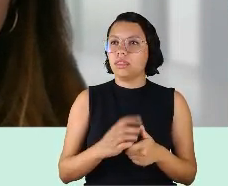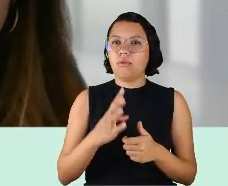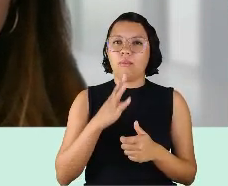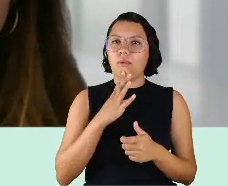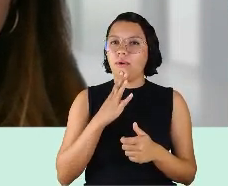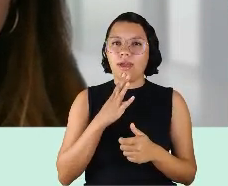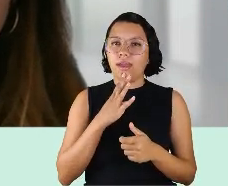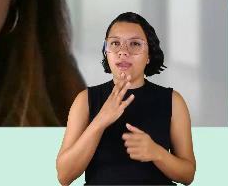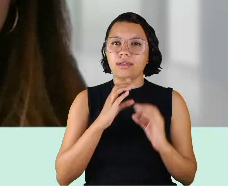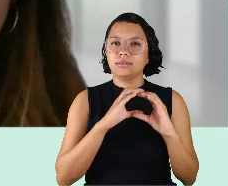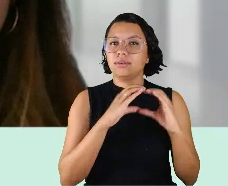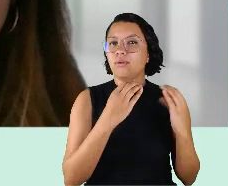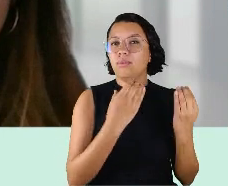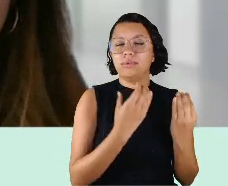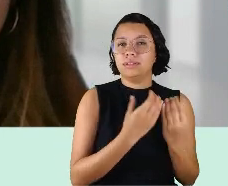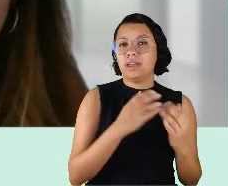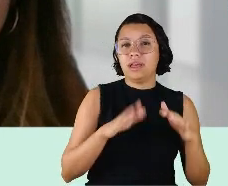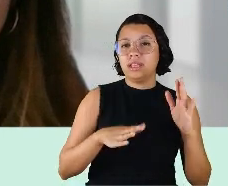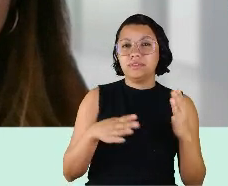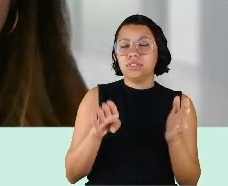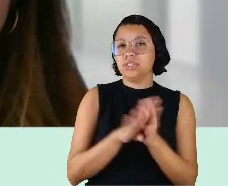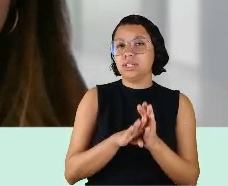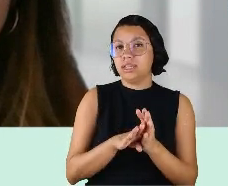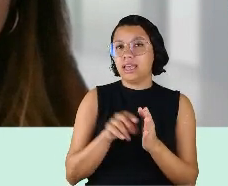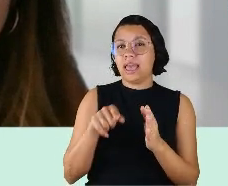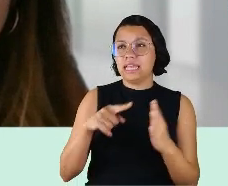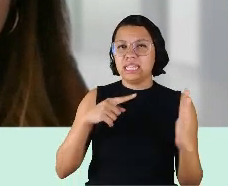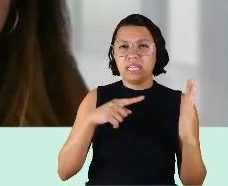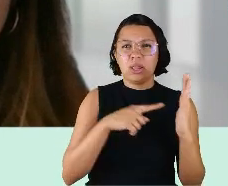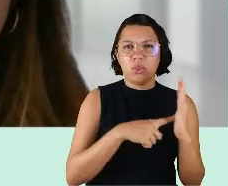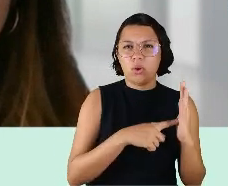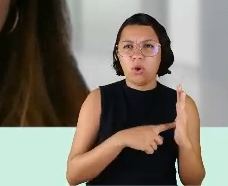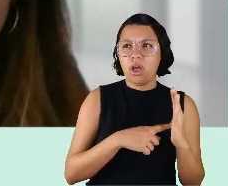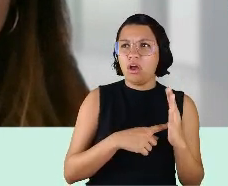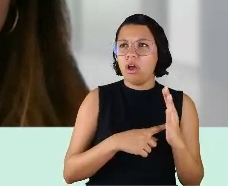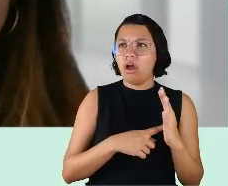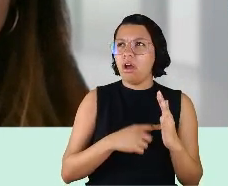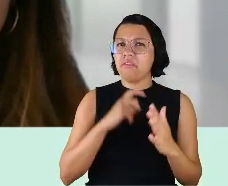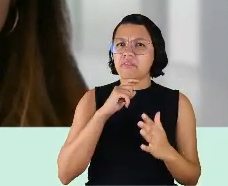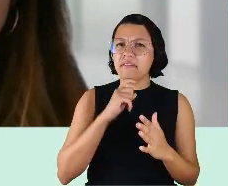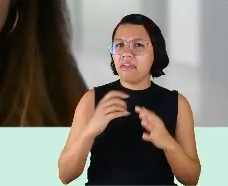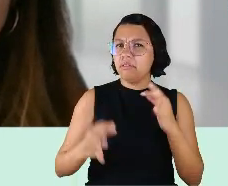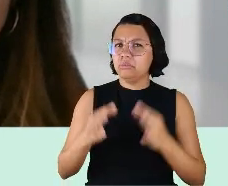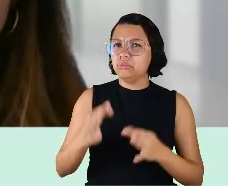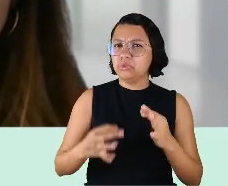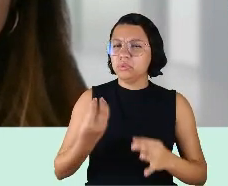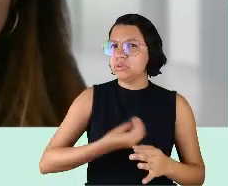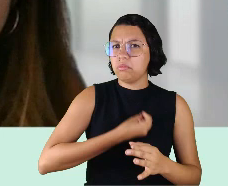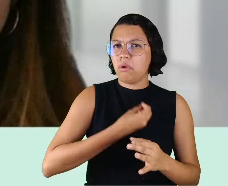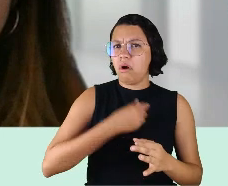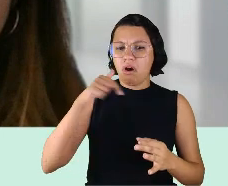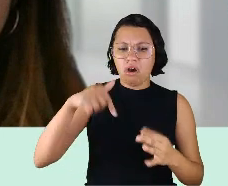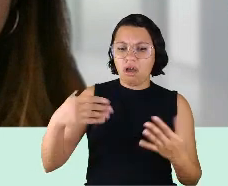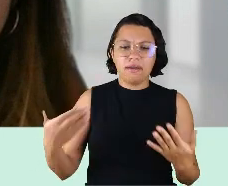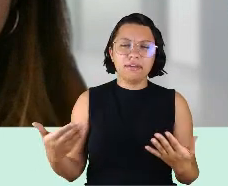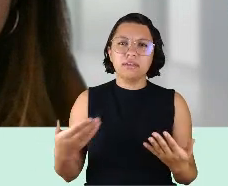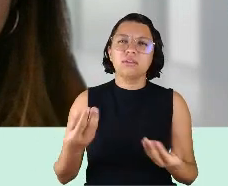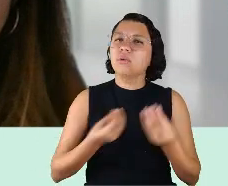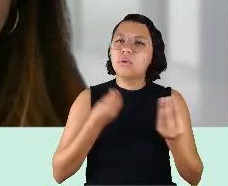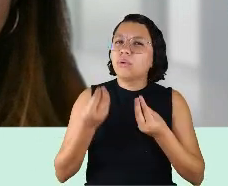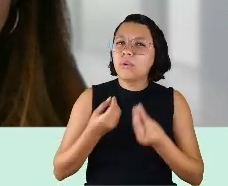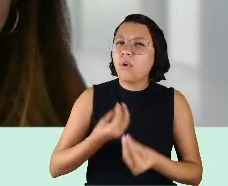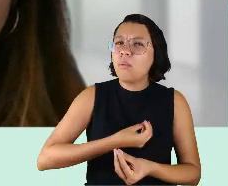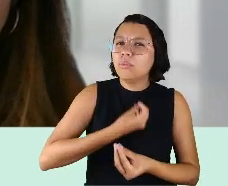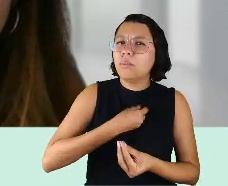Não conhece a comunidade. Às vezes chega essa denúncia, nenhum dos juízes dessa subseção mora aqui. Não